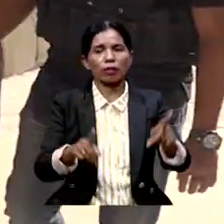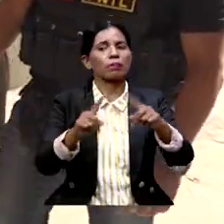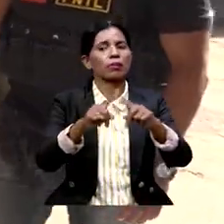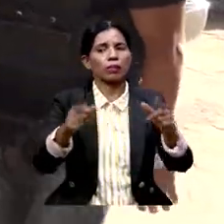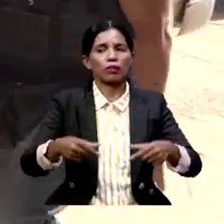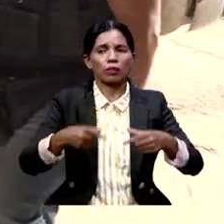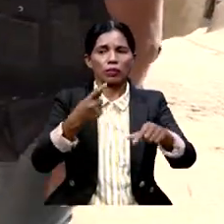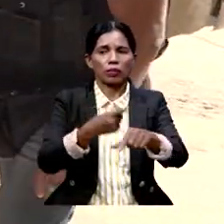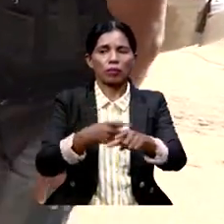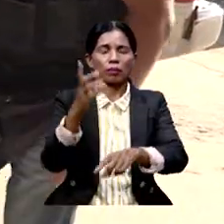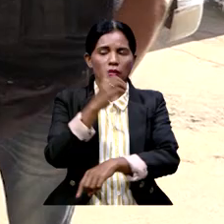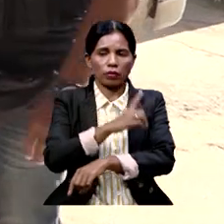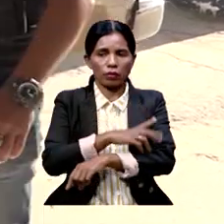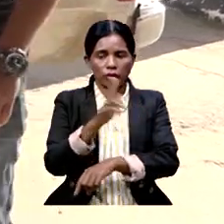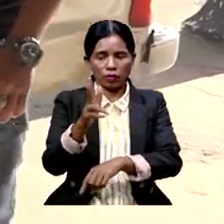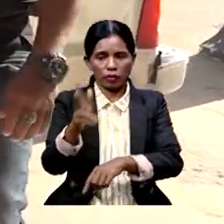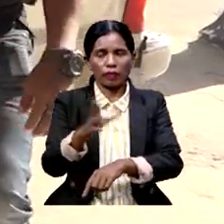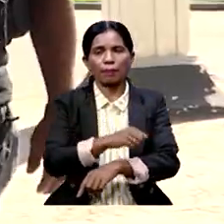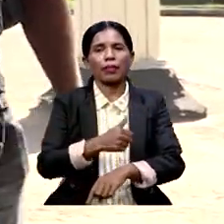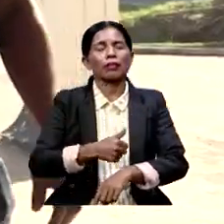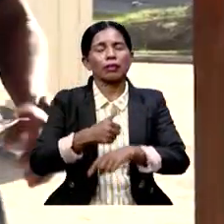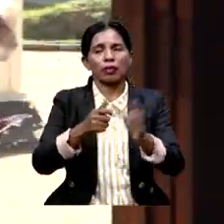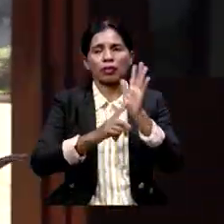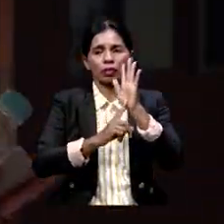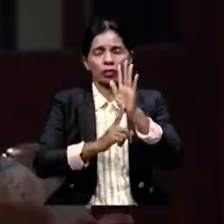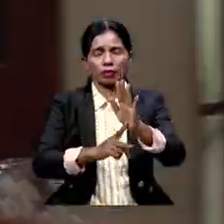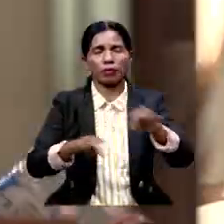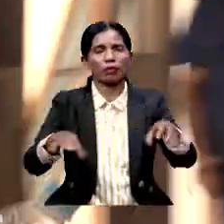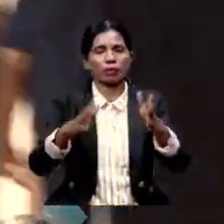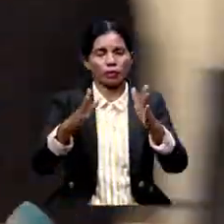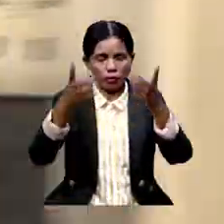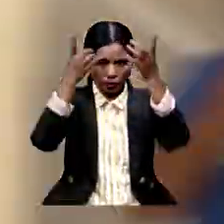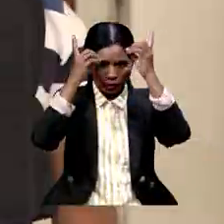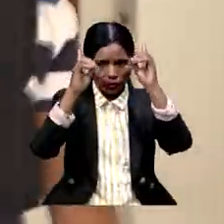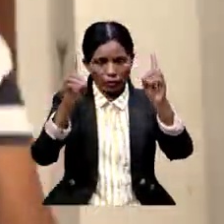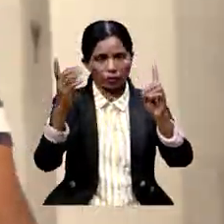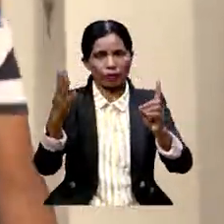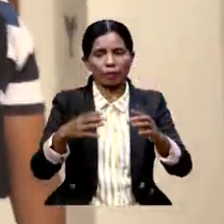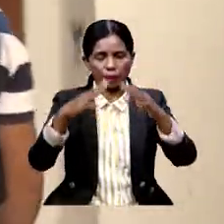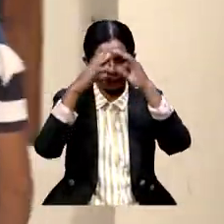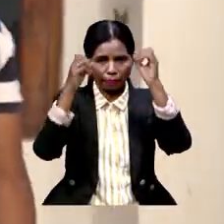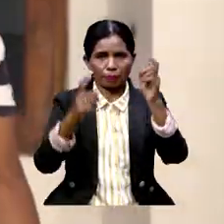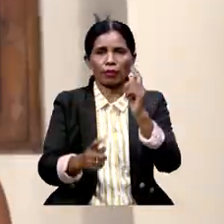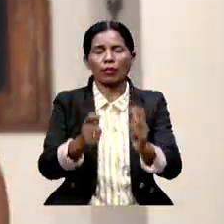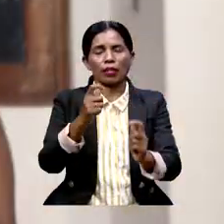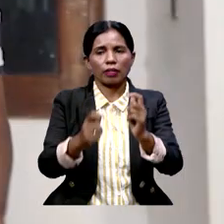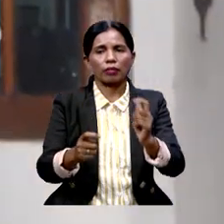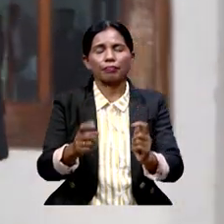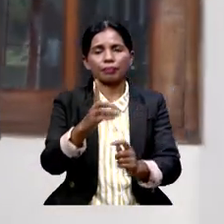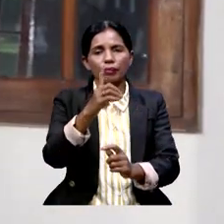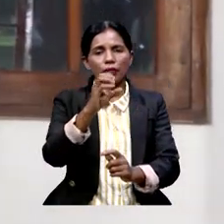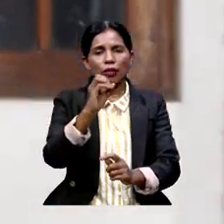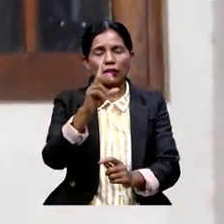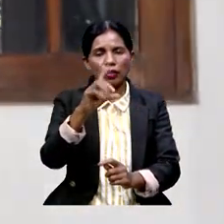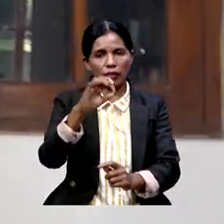for tempo loram tolo nulo ba advogado, o dia to recurso ba decisão ne. Presidente Tribunal Recurso de Olindo